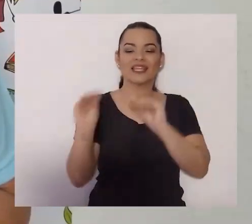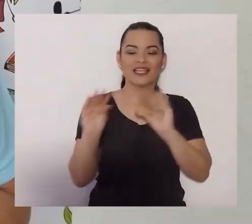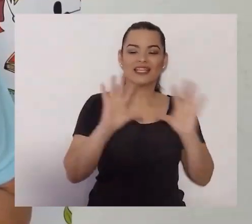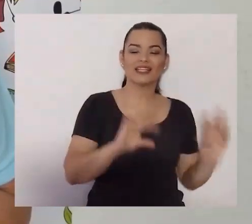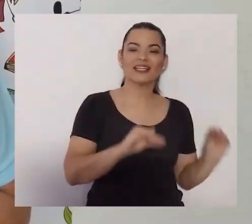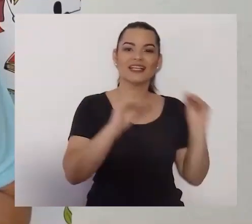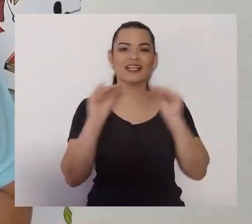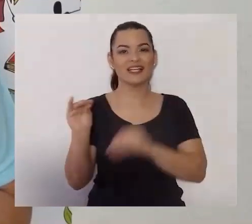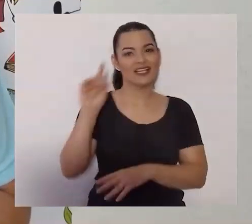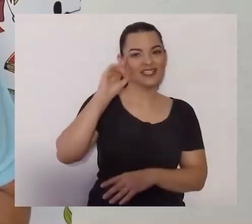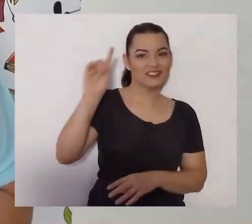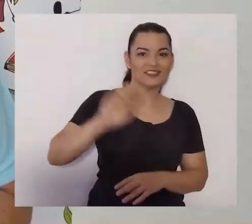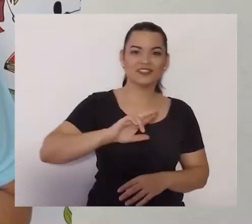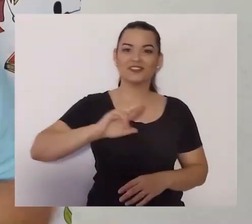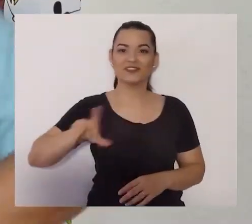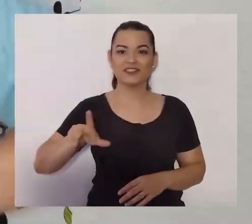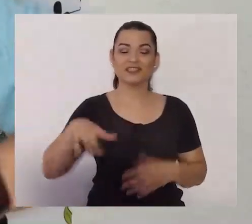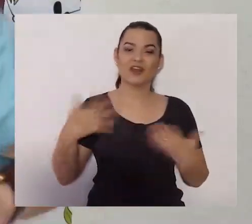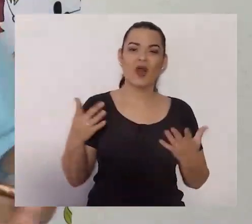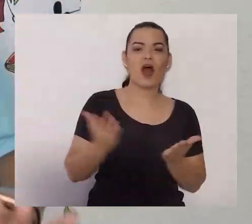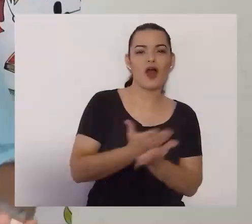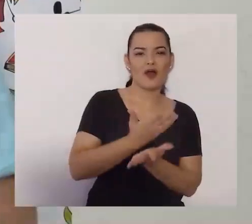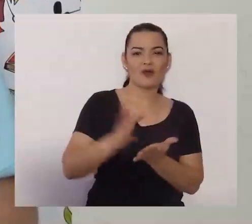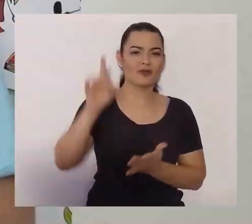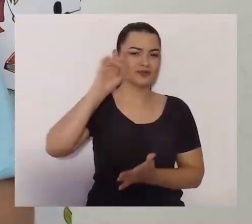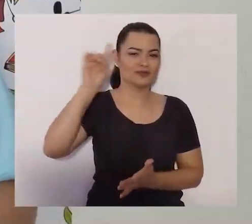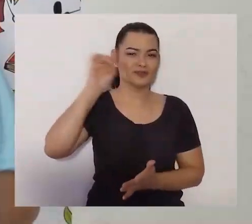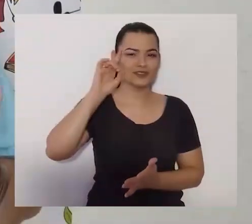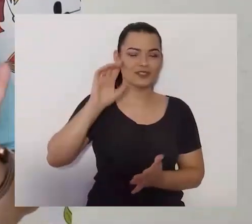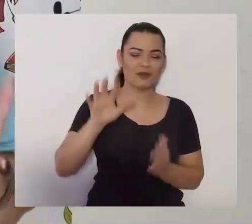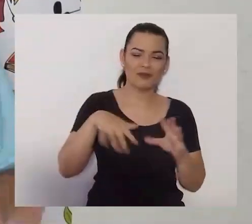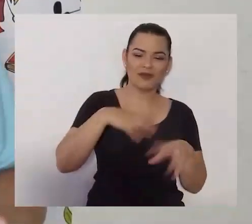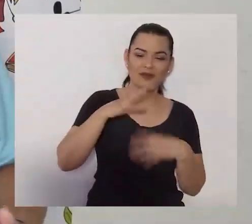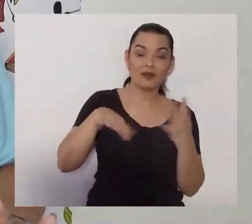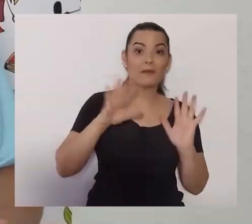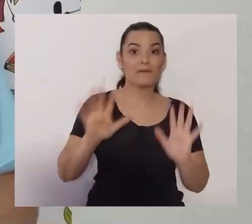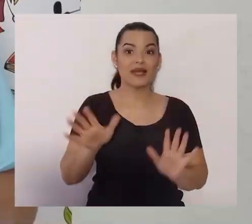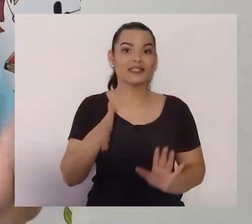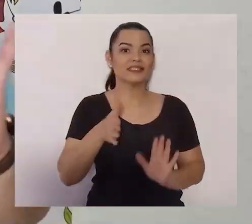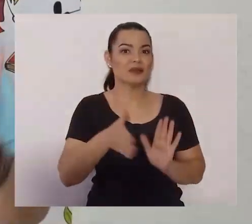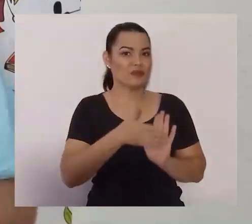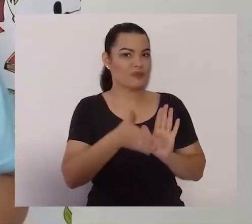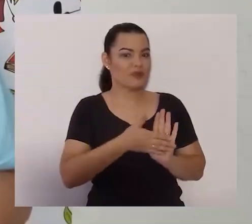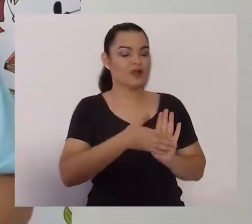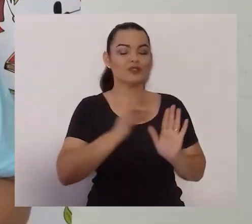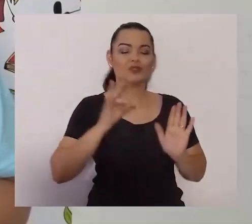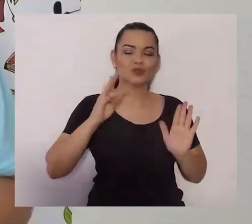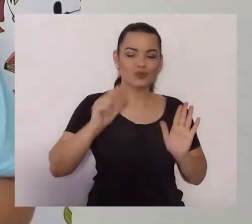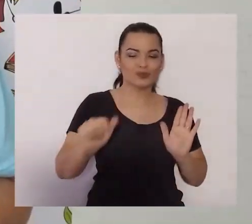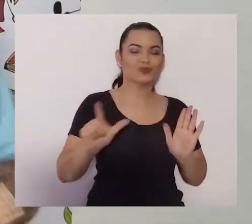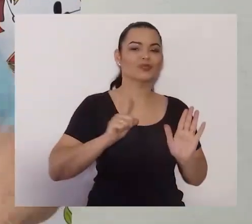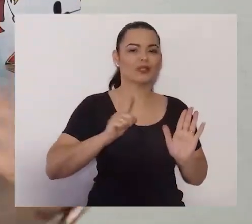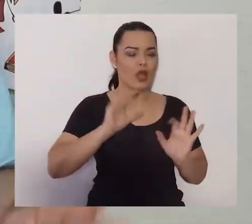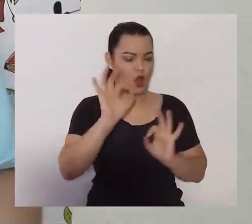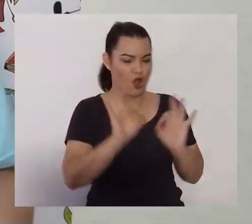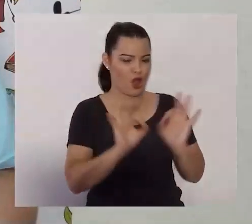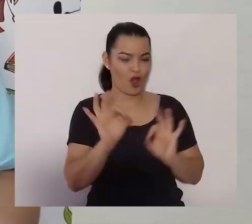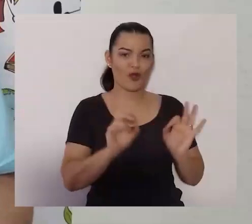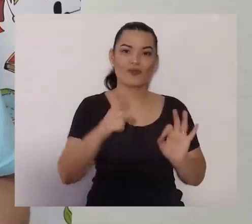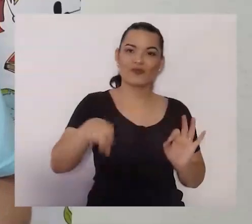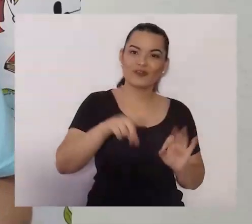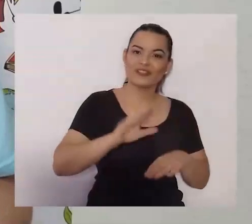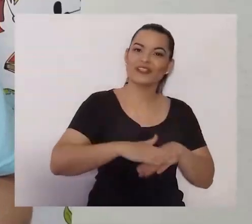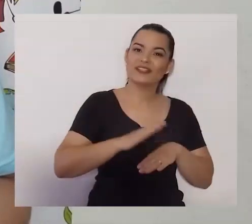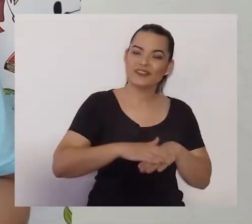lá que ficaram um pouco bagunçadas. Mas as propostas estavam todas lá, bem organizadinhas, para que